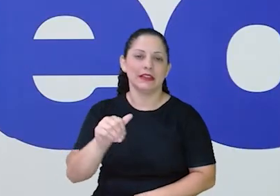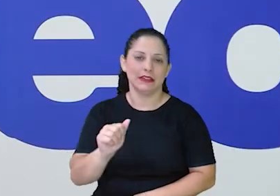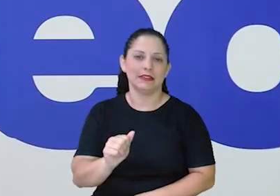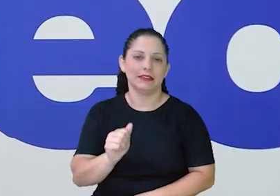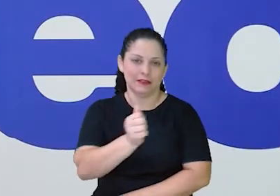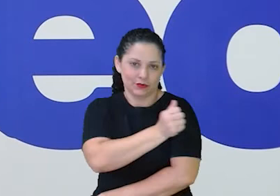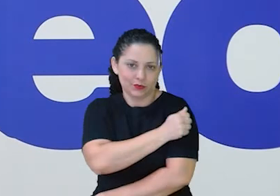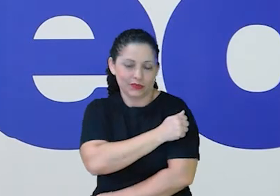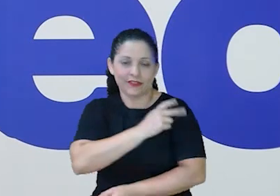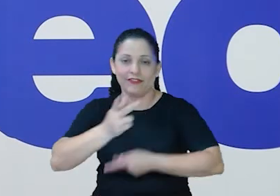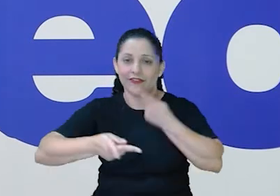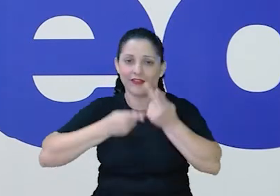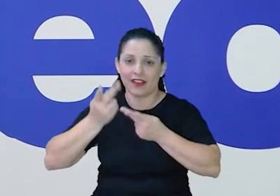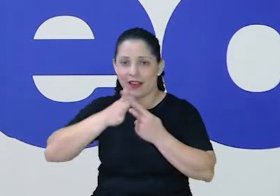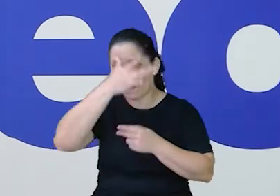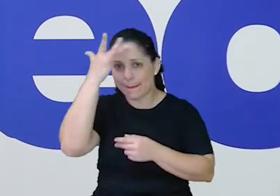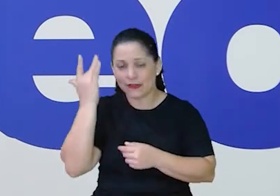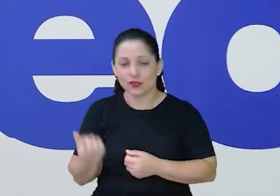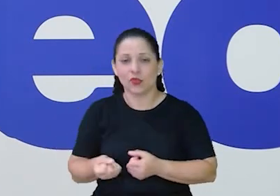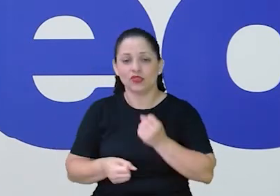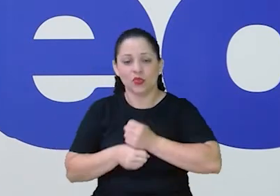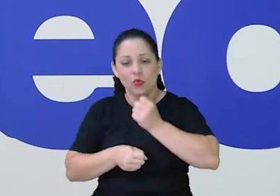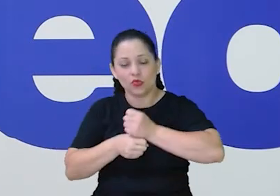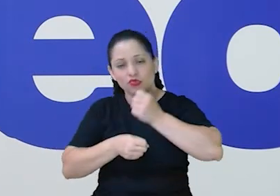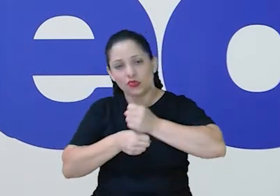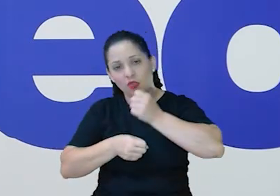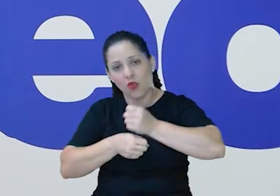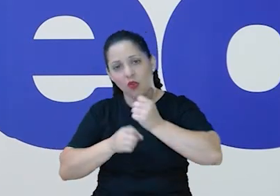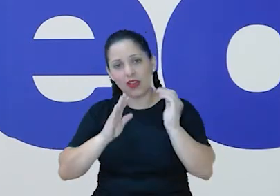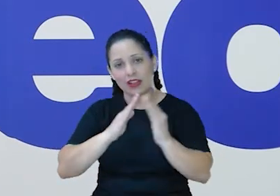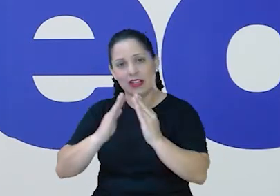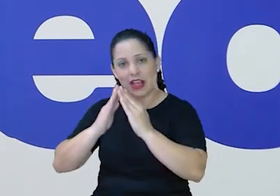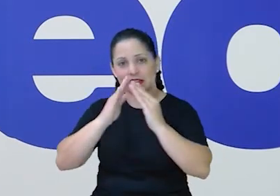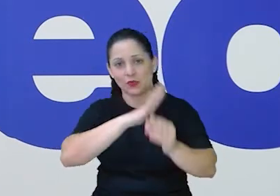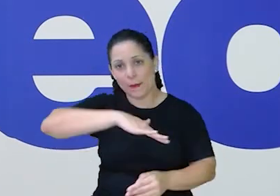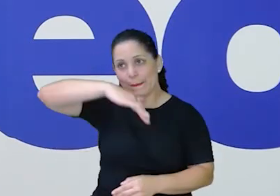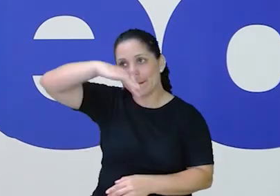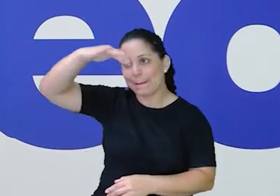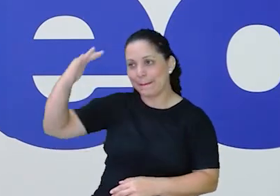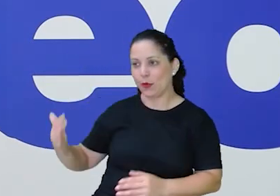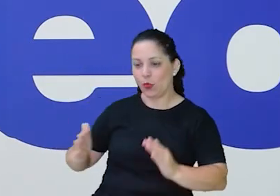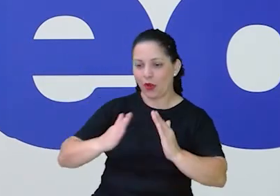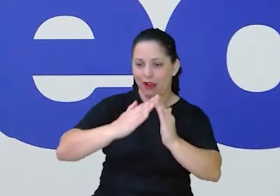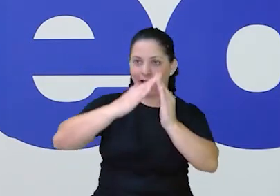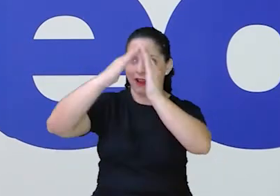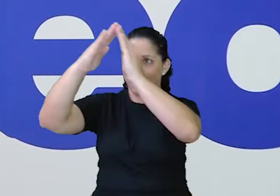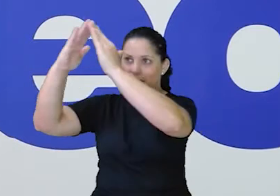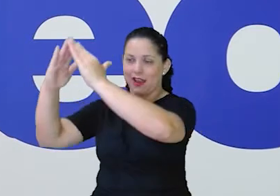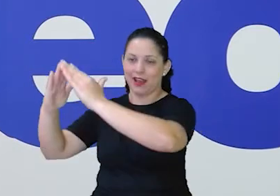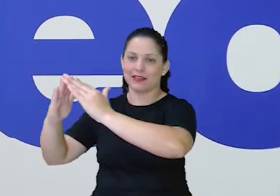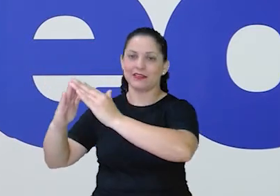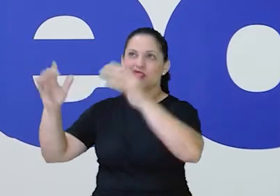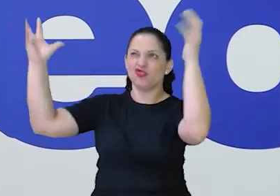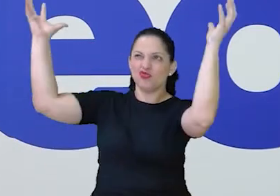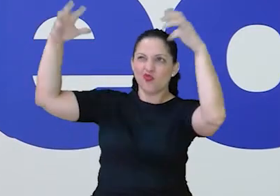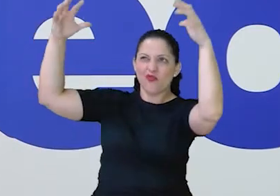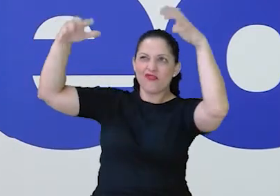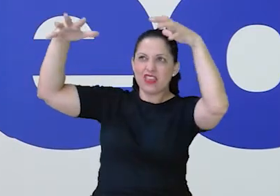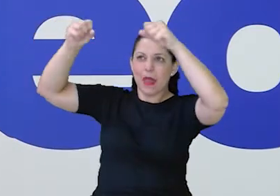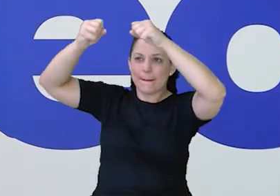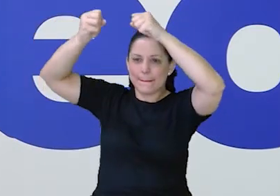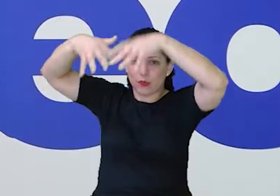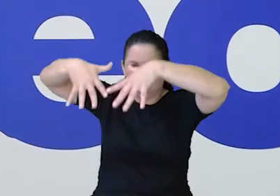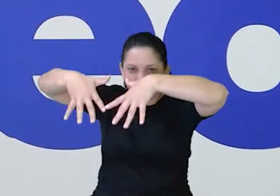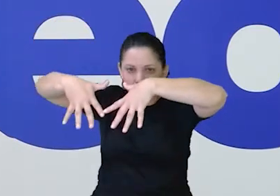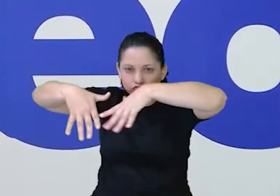eles acabam caindo, né? As chamadas barreiras. É verdade. E aí a gente chama a atenção como é importante na hora de construir,